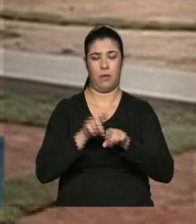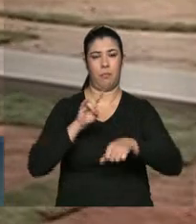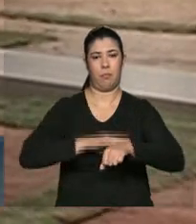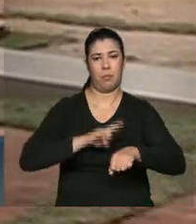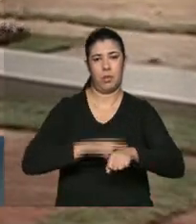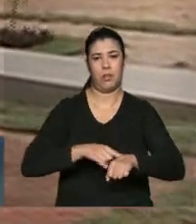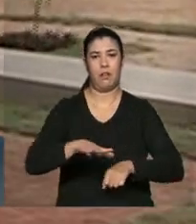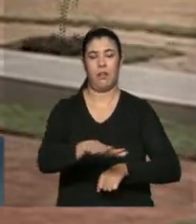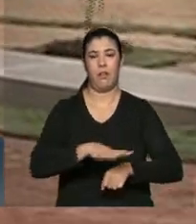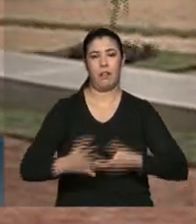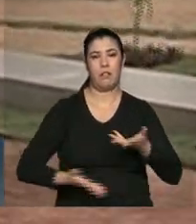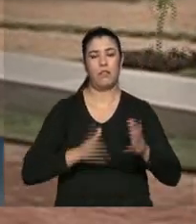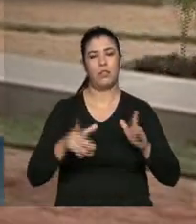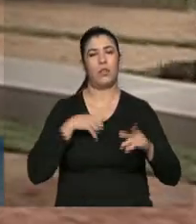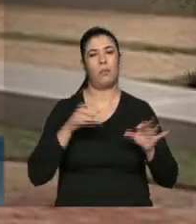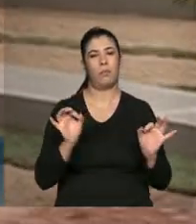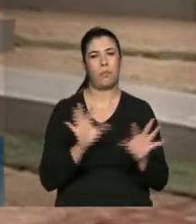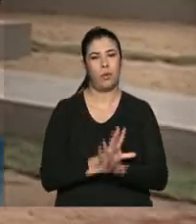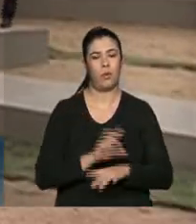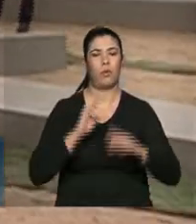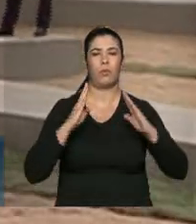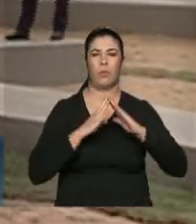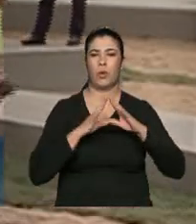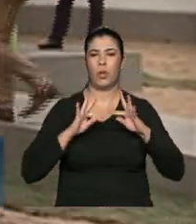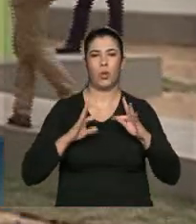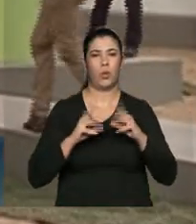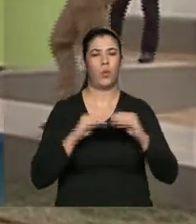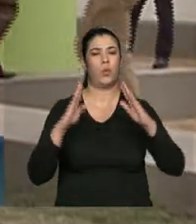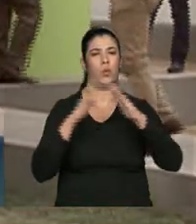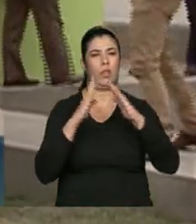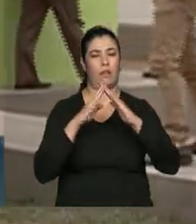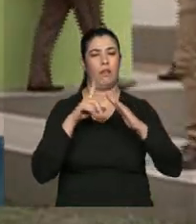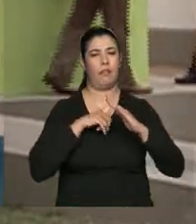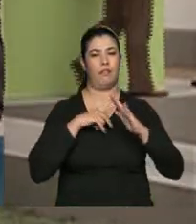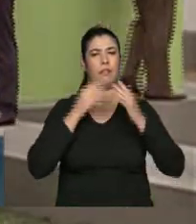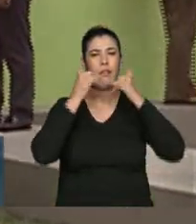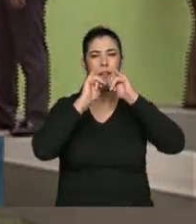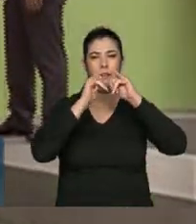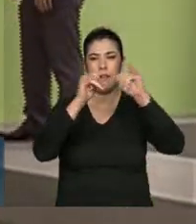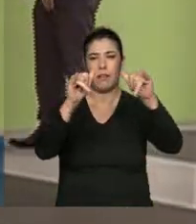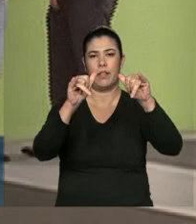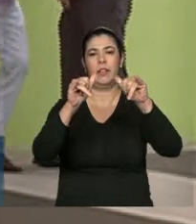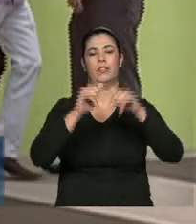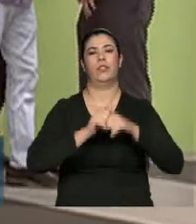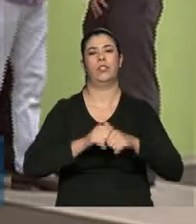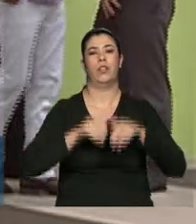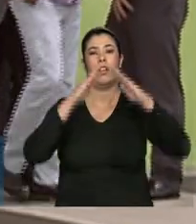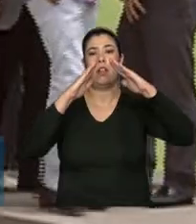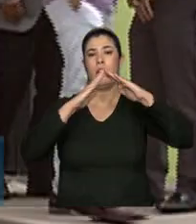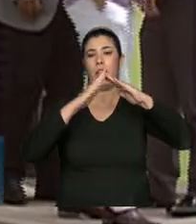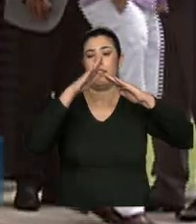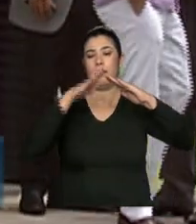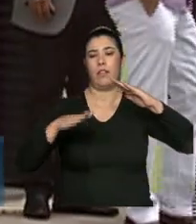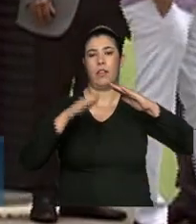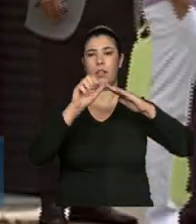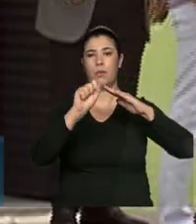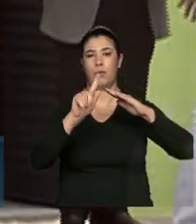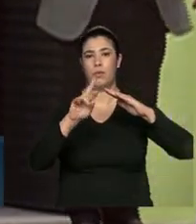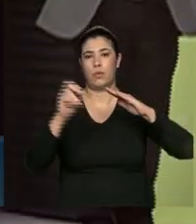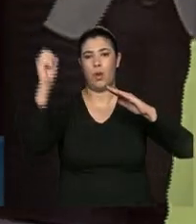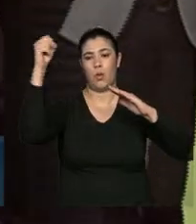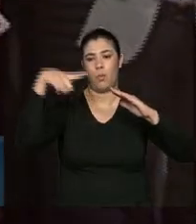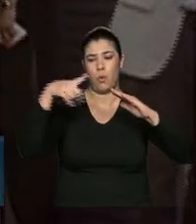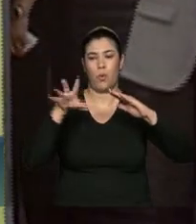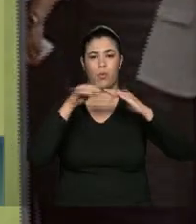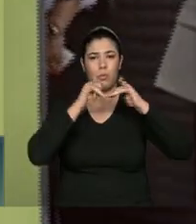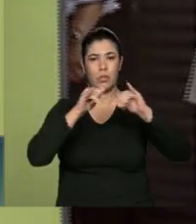prontos para morar. Energia elétrica, todas as casas têm sistema de aquecimento solar. E como em toda